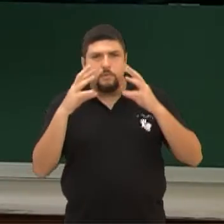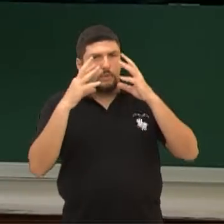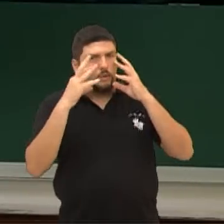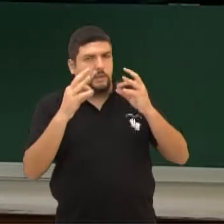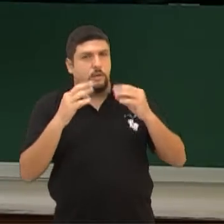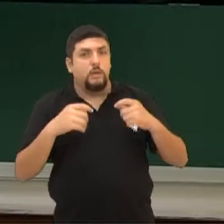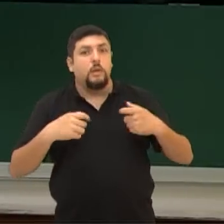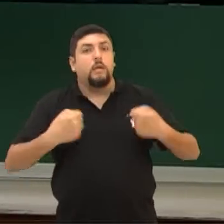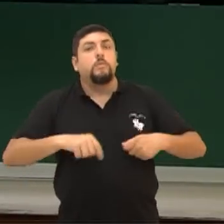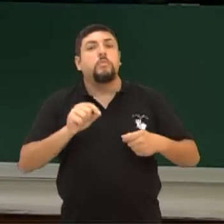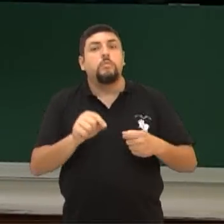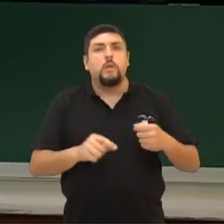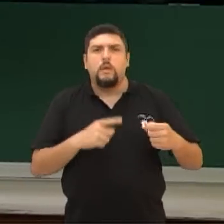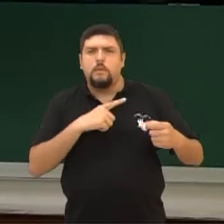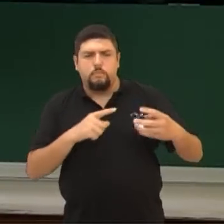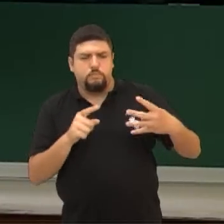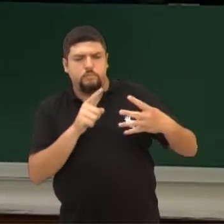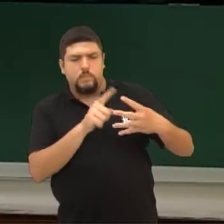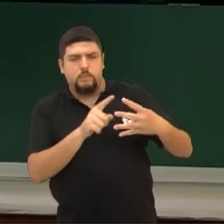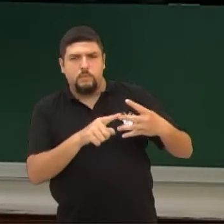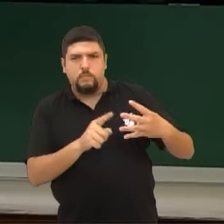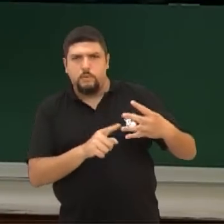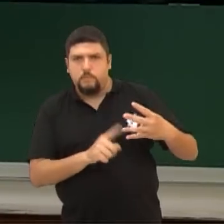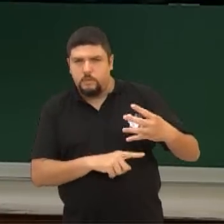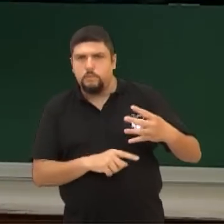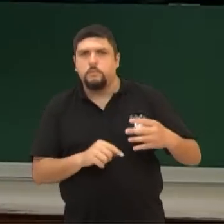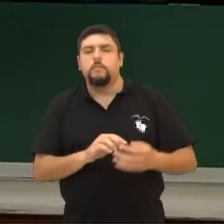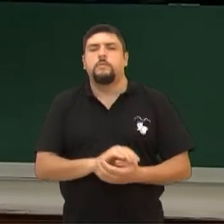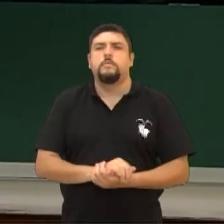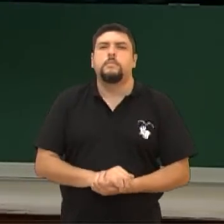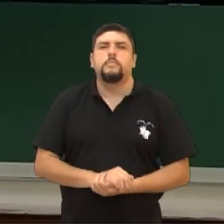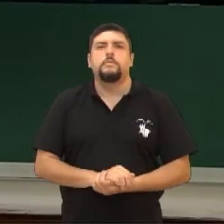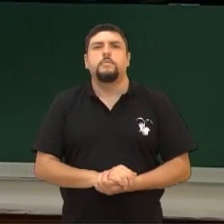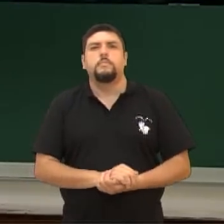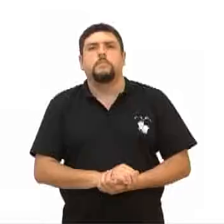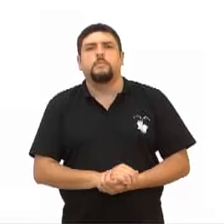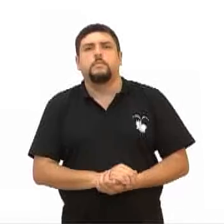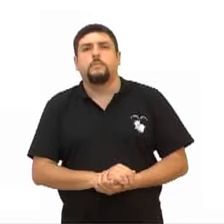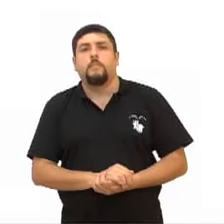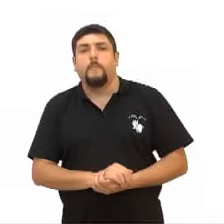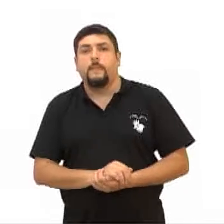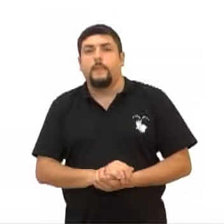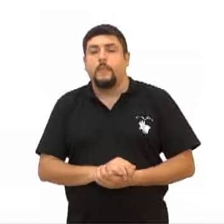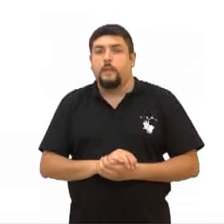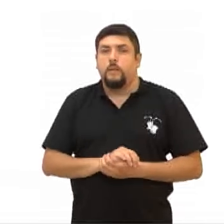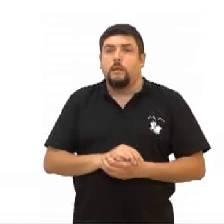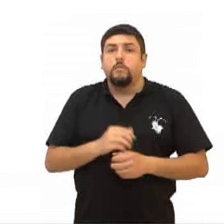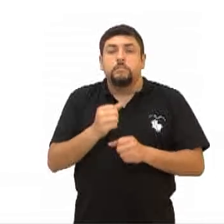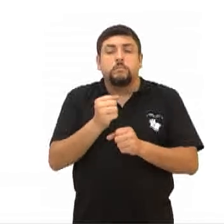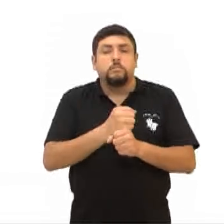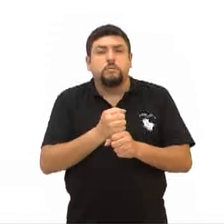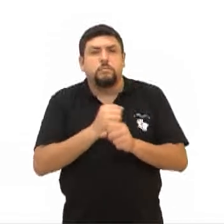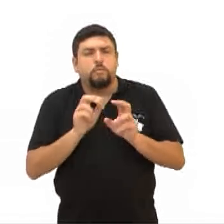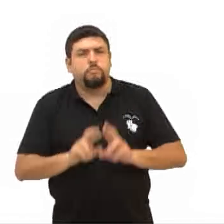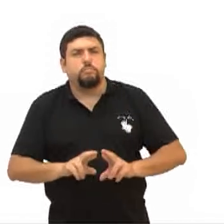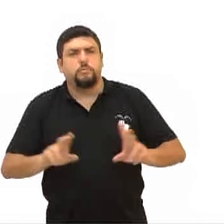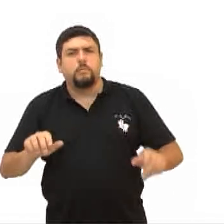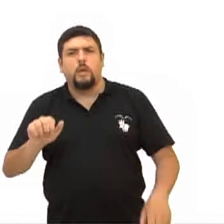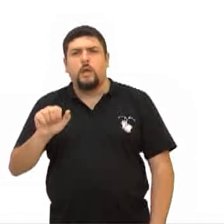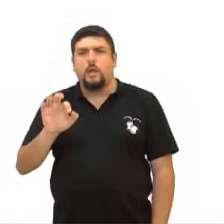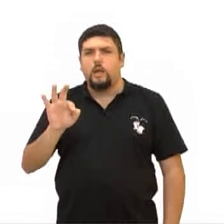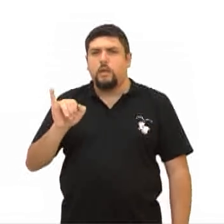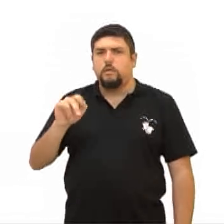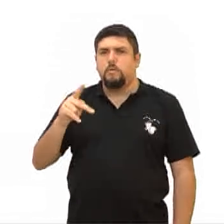Você precisa encontrar 4 fatores, que é a nossa questão. Tivemos um ano atípico. O que é